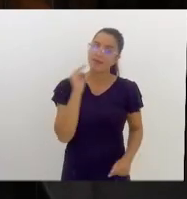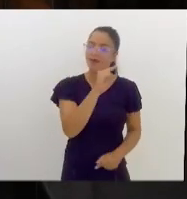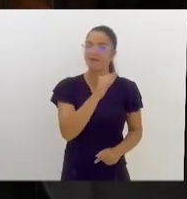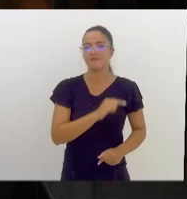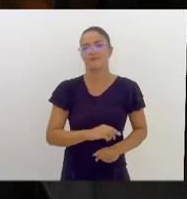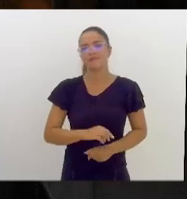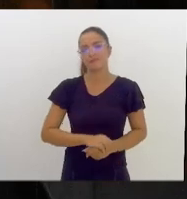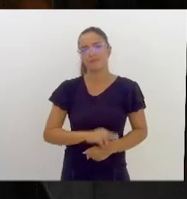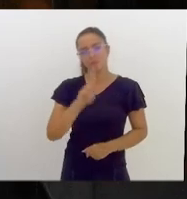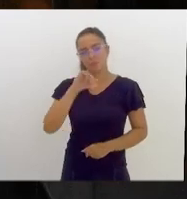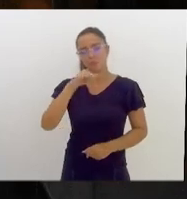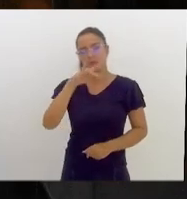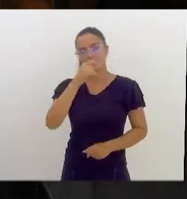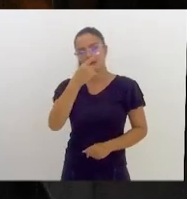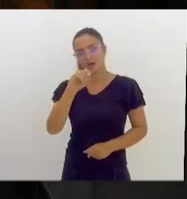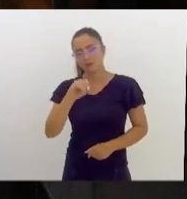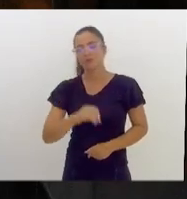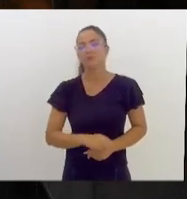Isso,